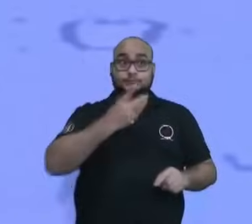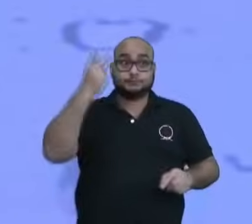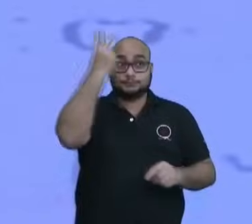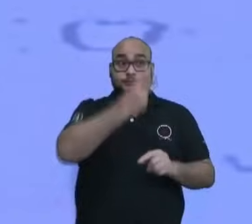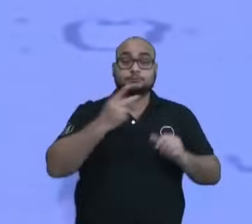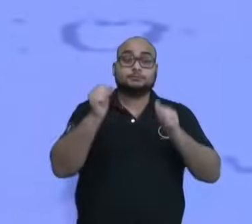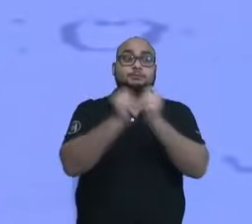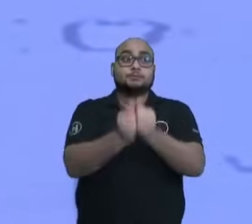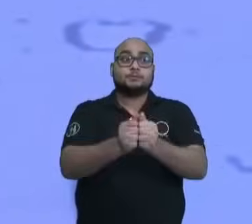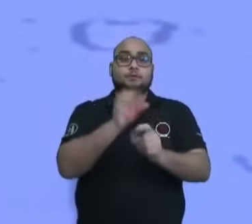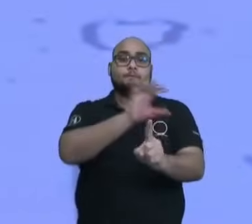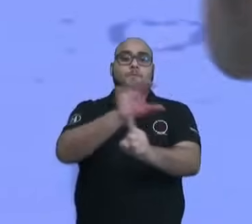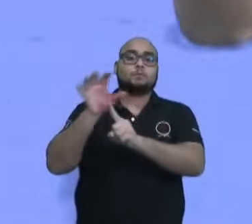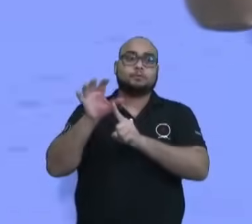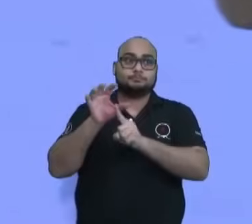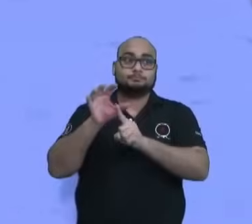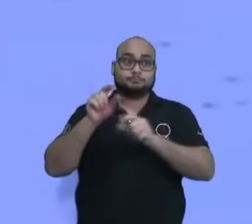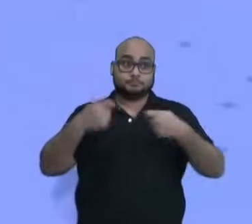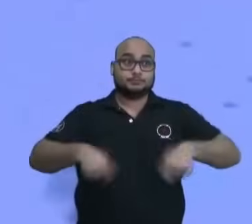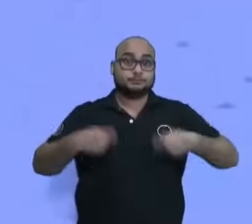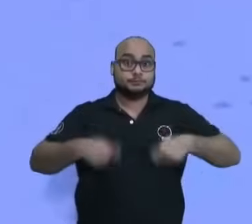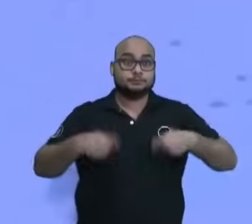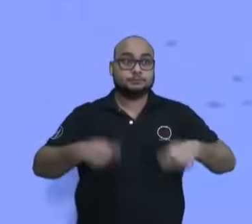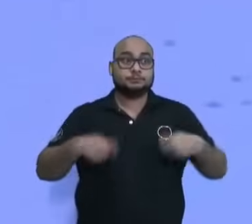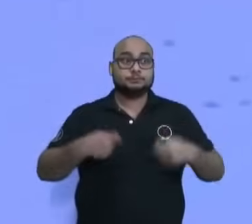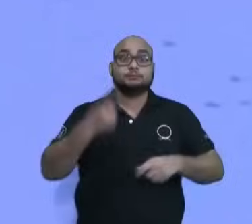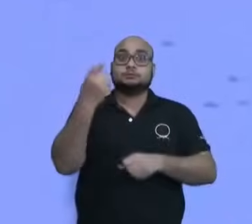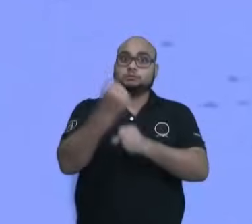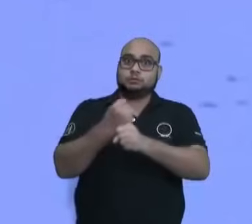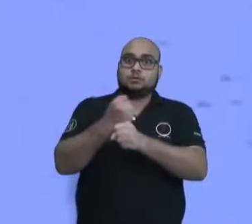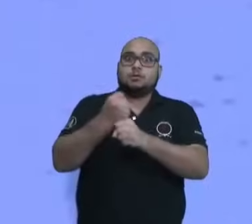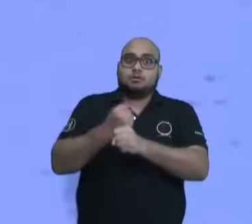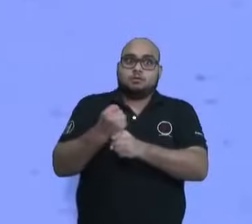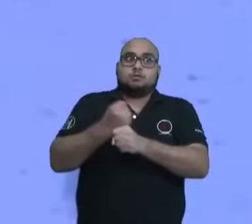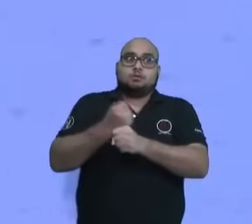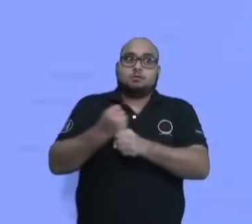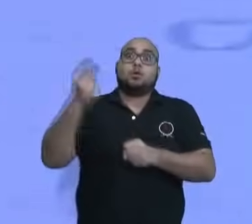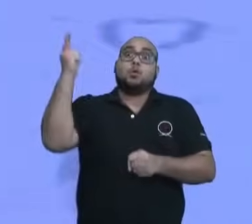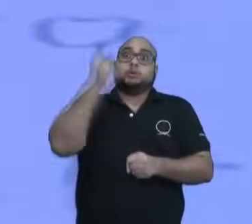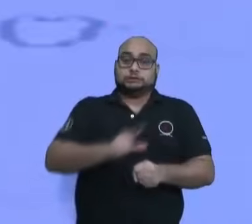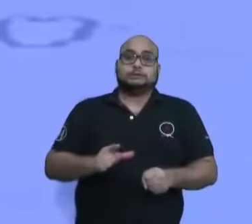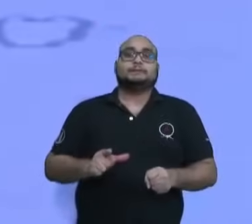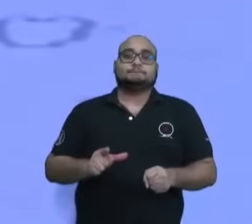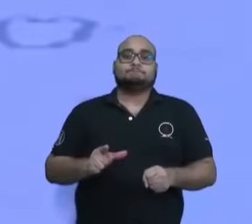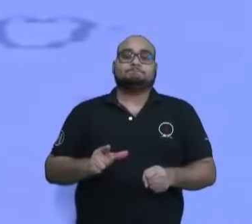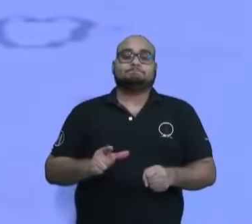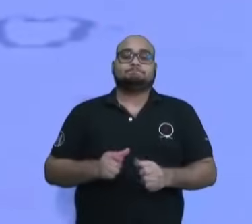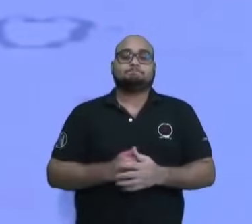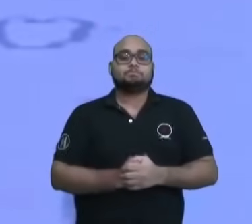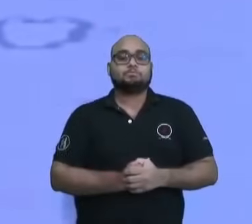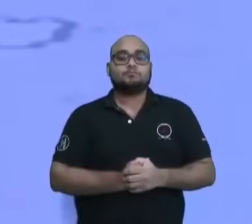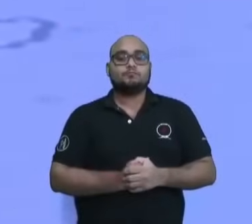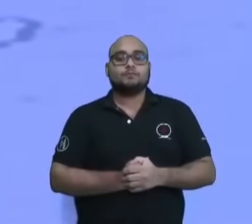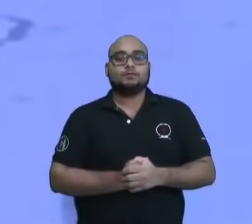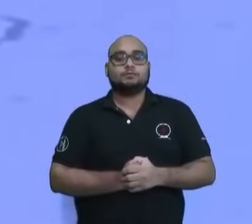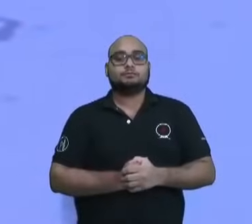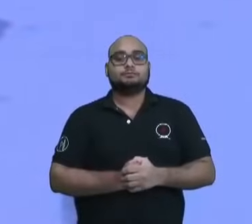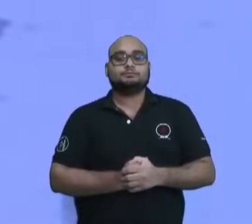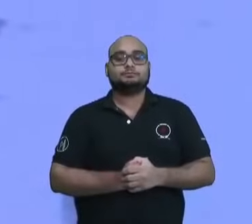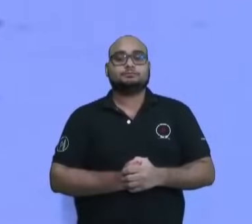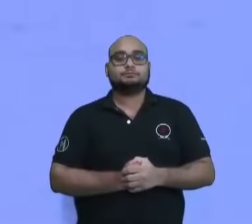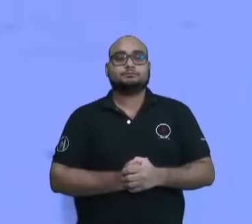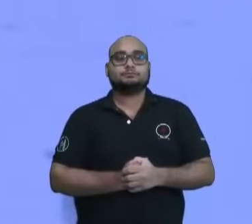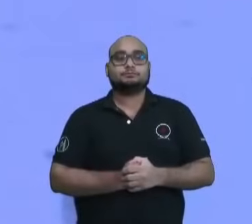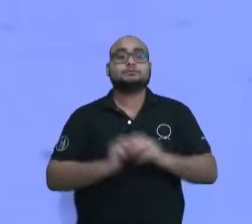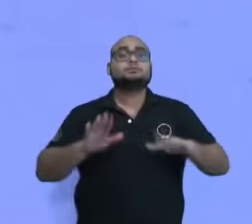horas os apóstolos passavam oito vezes mais tempo do que você hoje e olha que eu eu tô aqui de já Qual é o Coach que dá Du